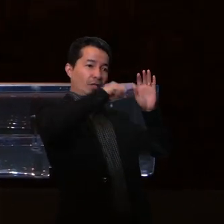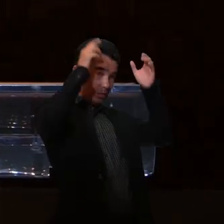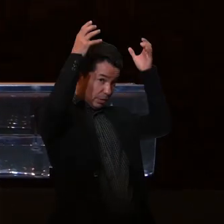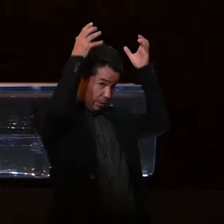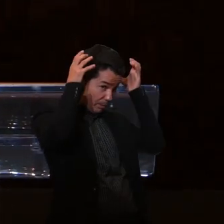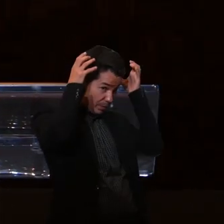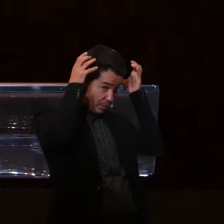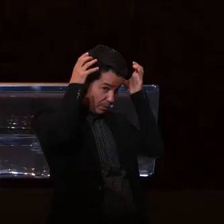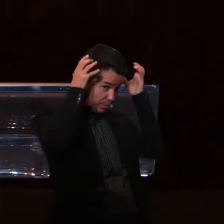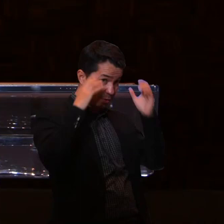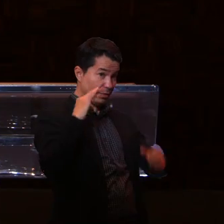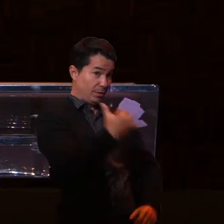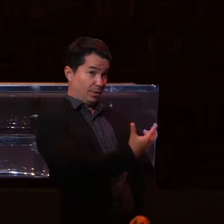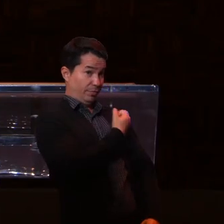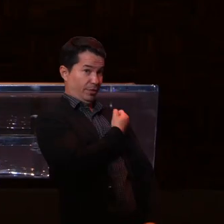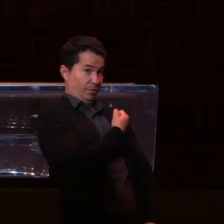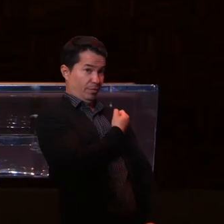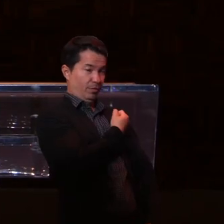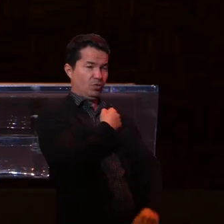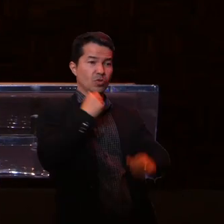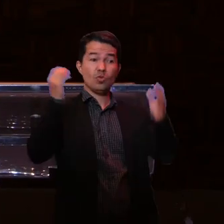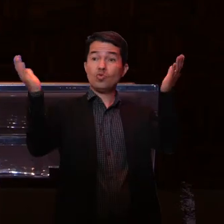Pessoas vão ser salvas hoje.